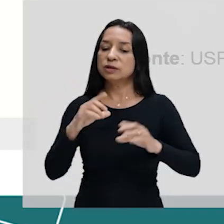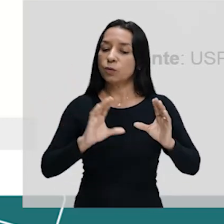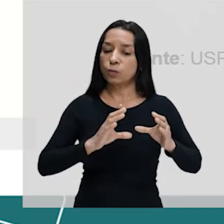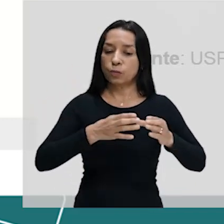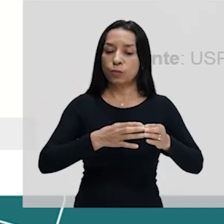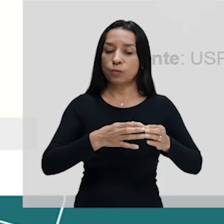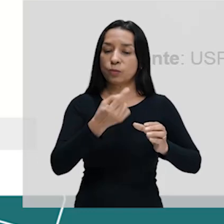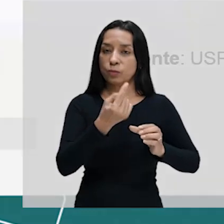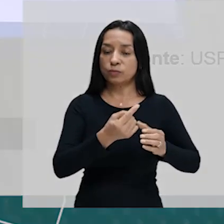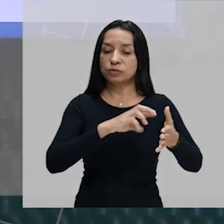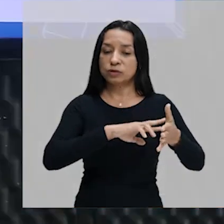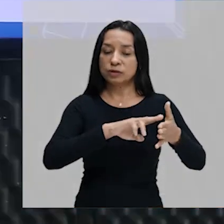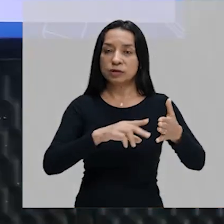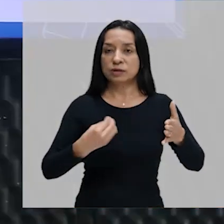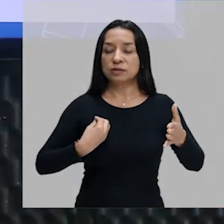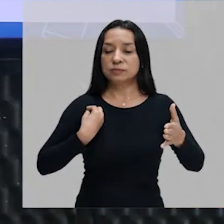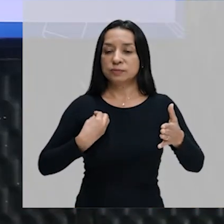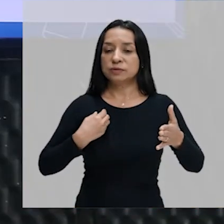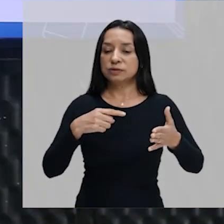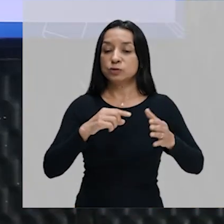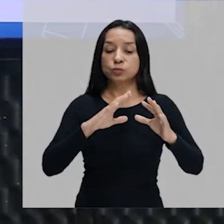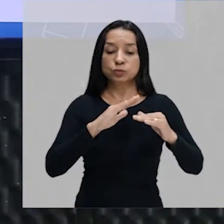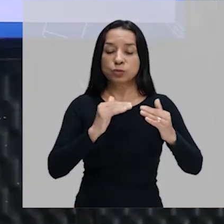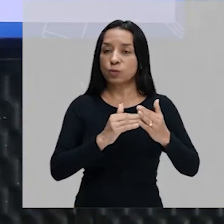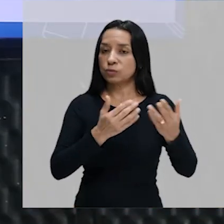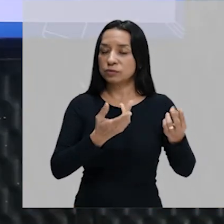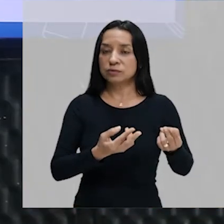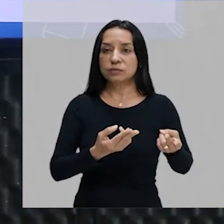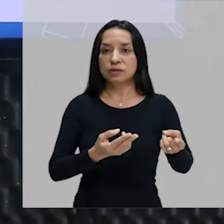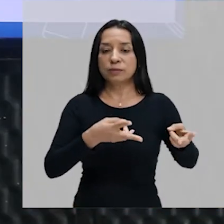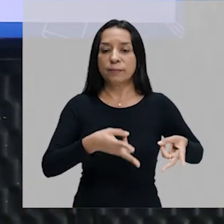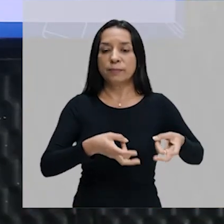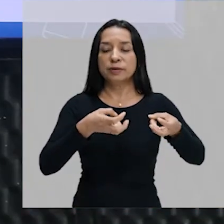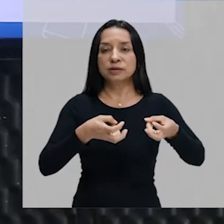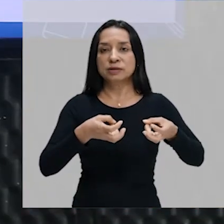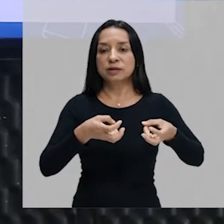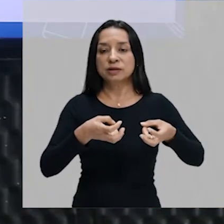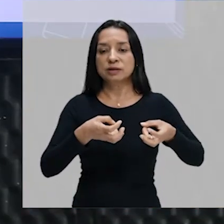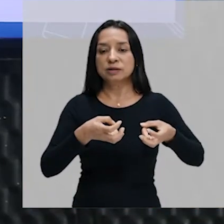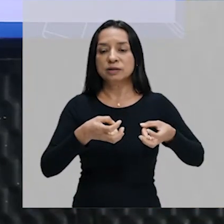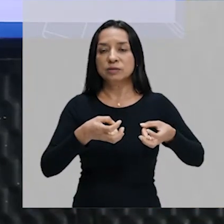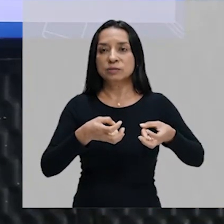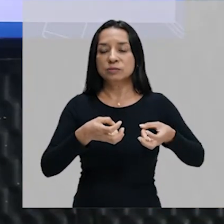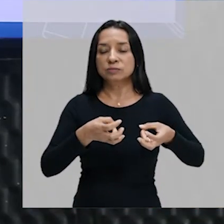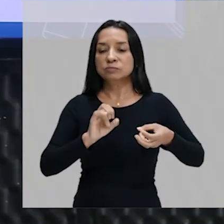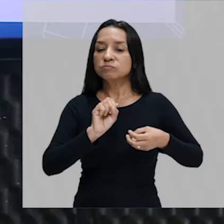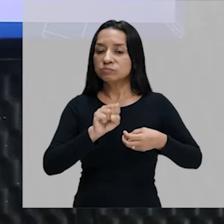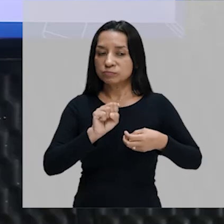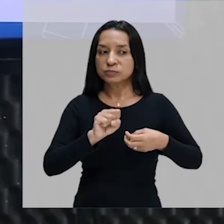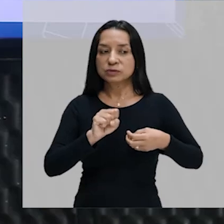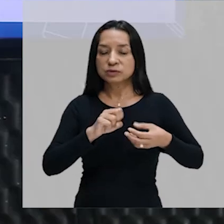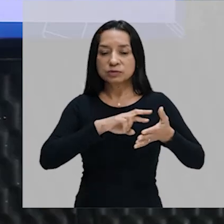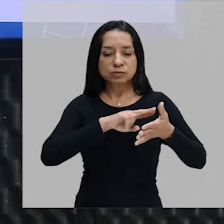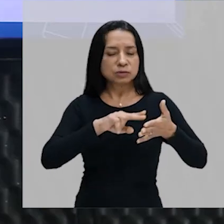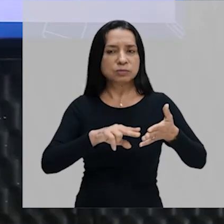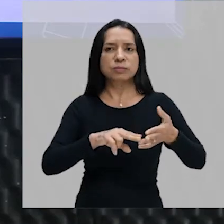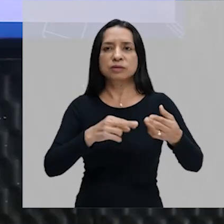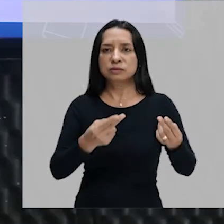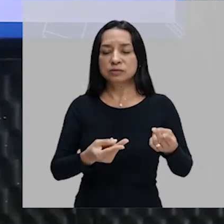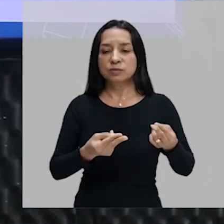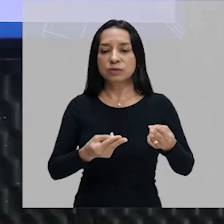de indivíduos, todos da mesma espécie. Percebam que, embora sejam da mesma espécie, alguns aqui têm